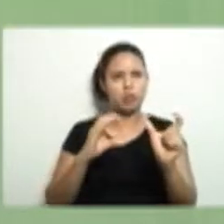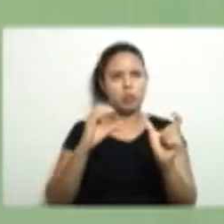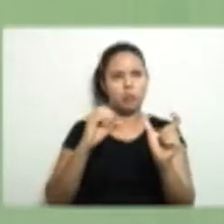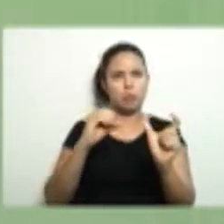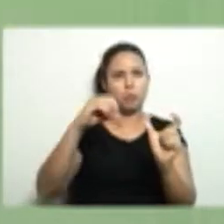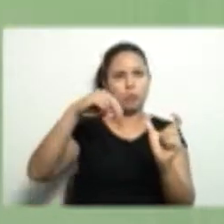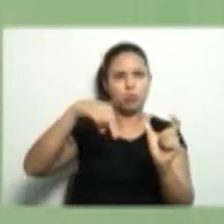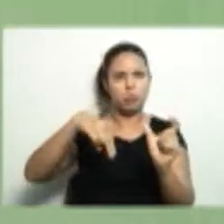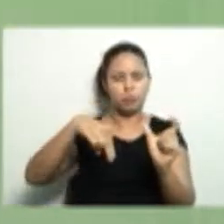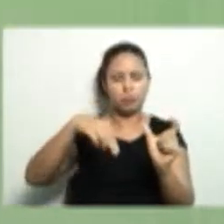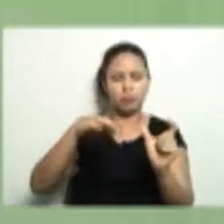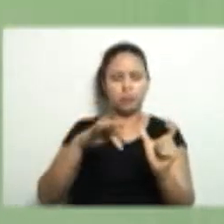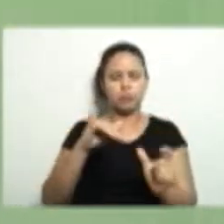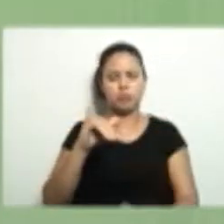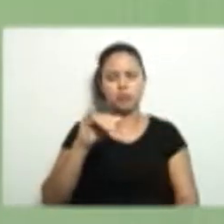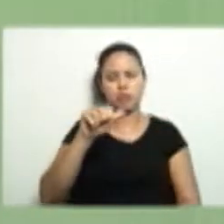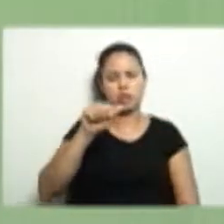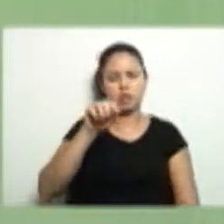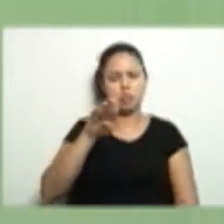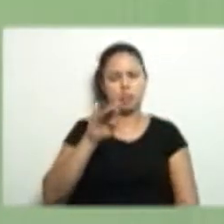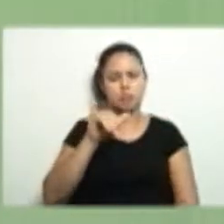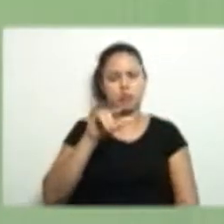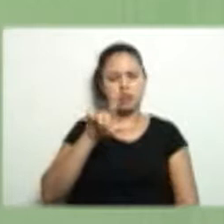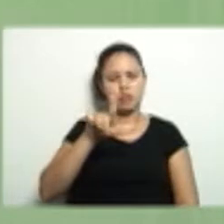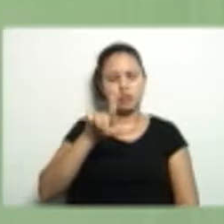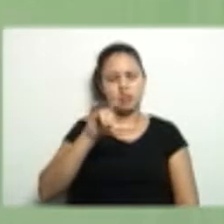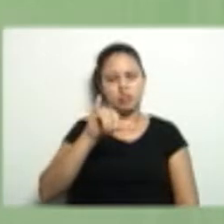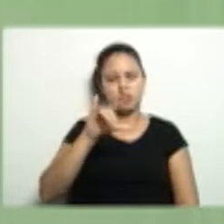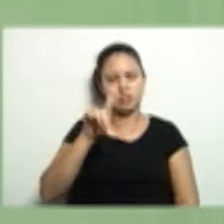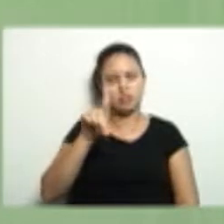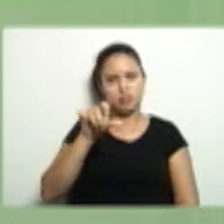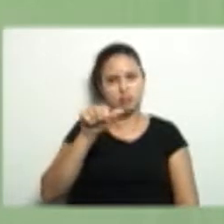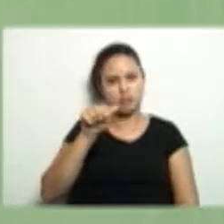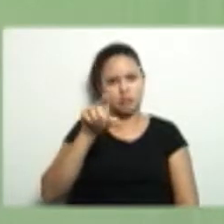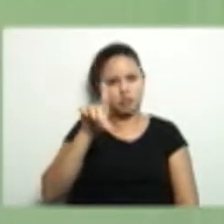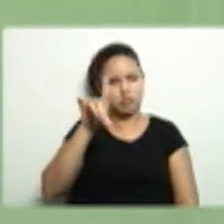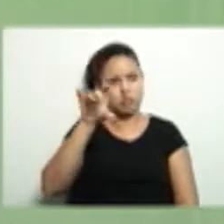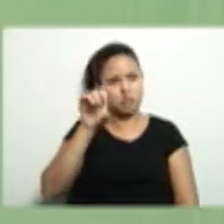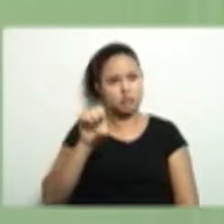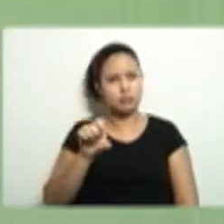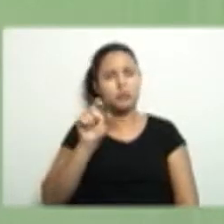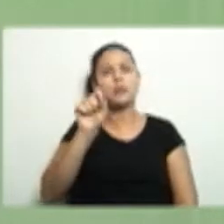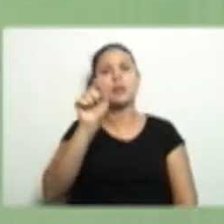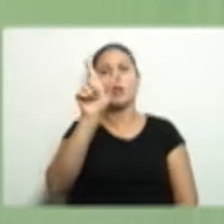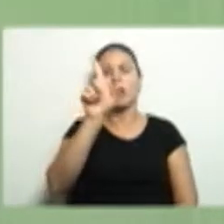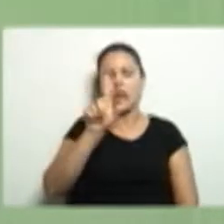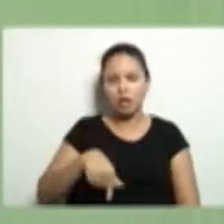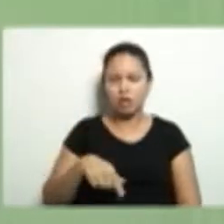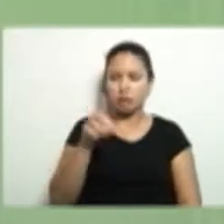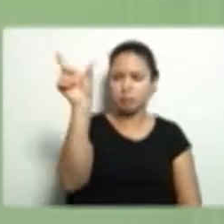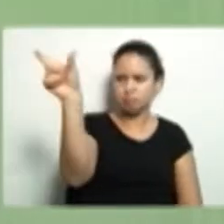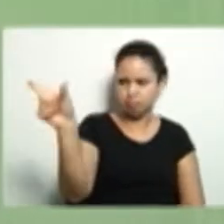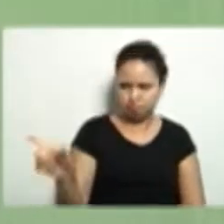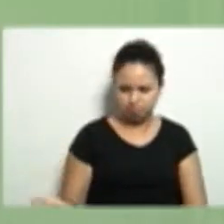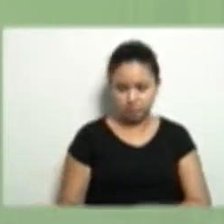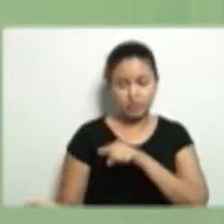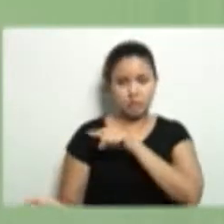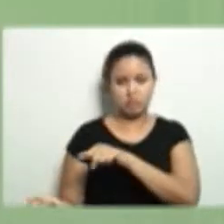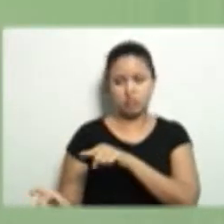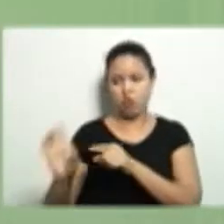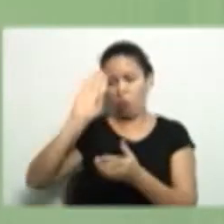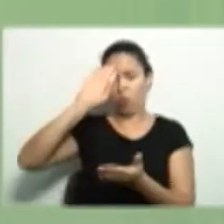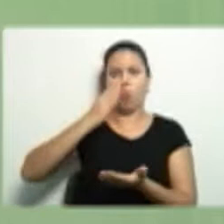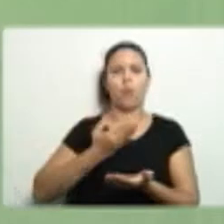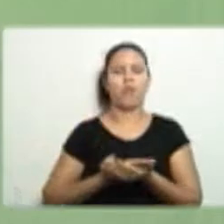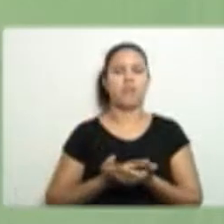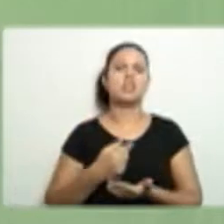faz um produto com um processo rigoroso, sempre o seu consumidor vai encontrar um produto com aquela qualidade esperada. Ele não vai encontrar um produto que uma